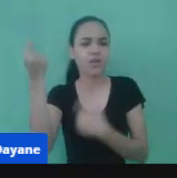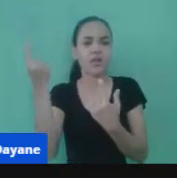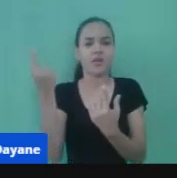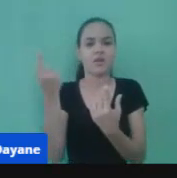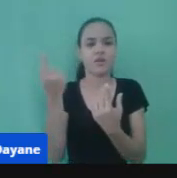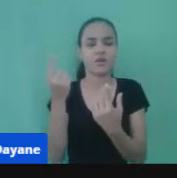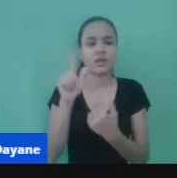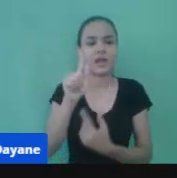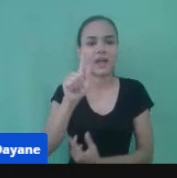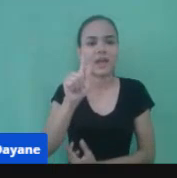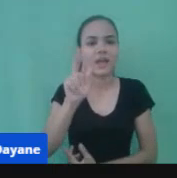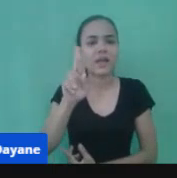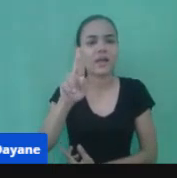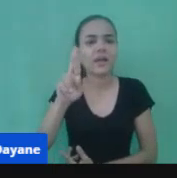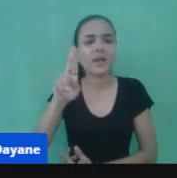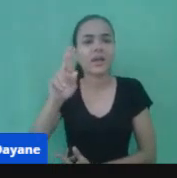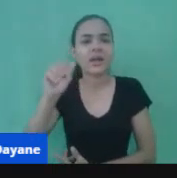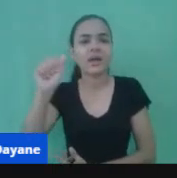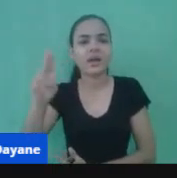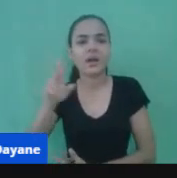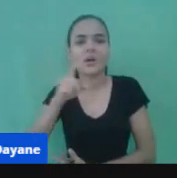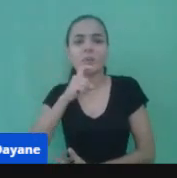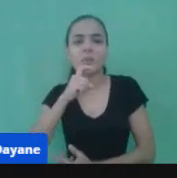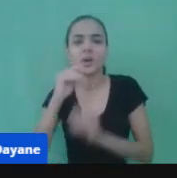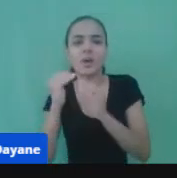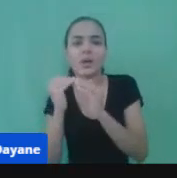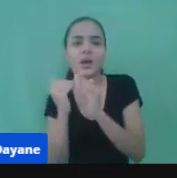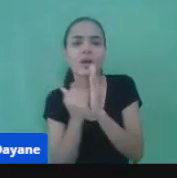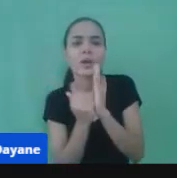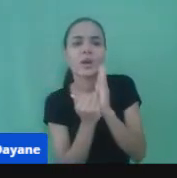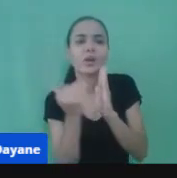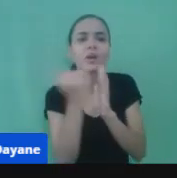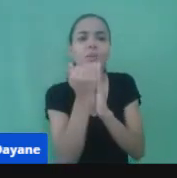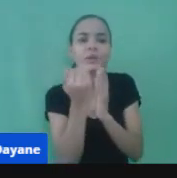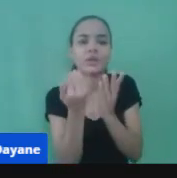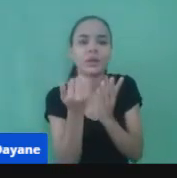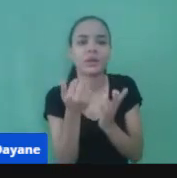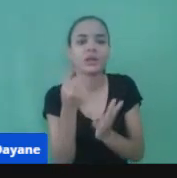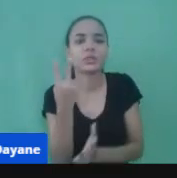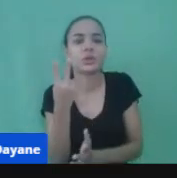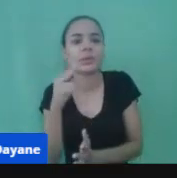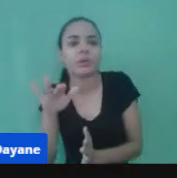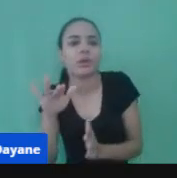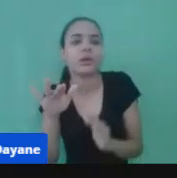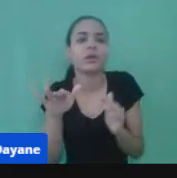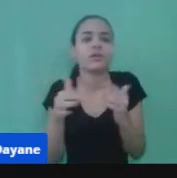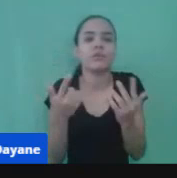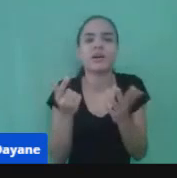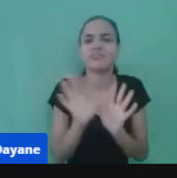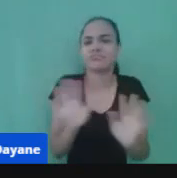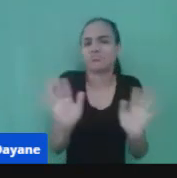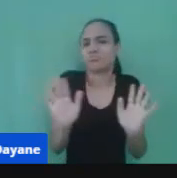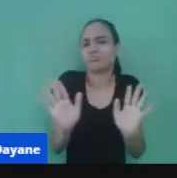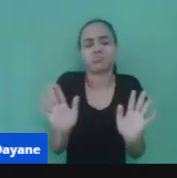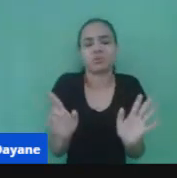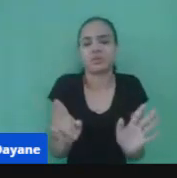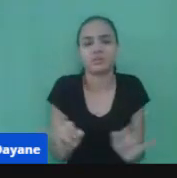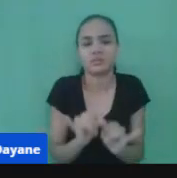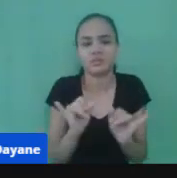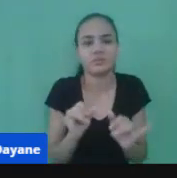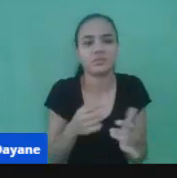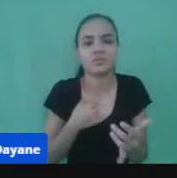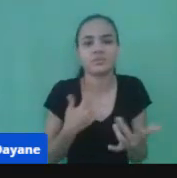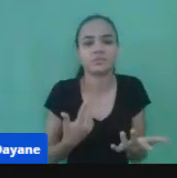na temperatura do seu corpo. A gente está em estado febril, não é isso? Se eu estou no 36, eu vou para o 37,5, eu já